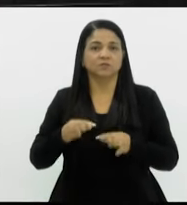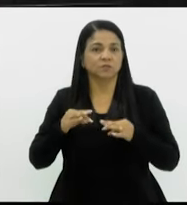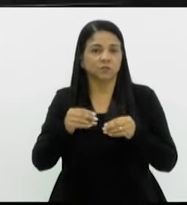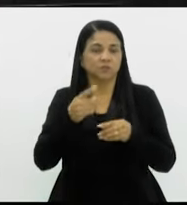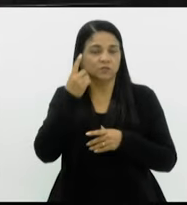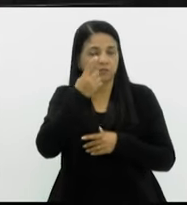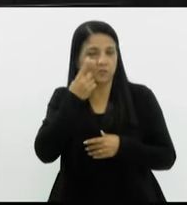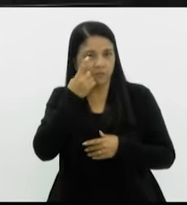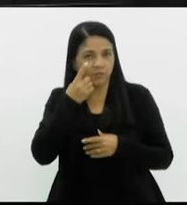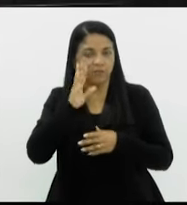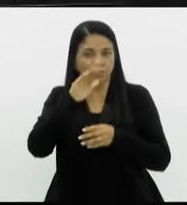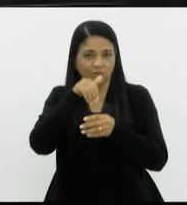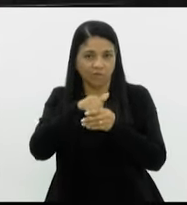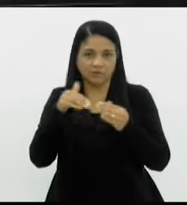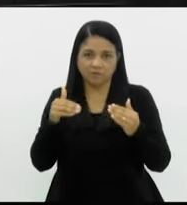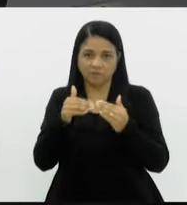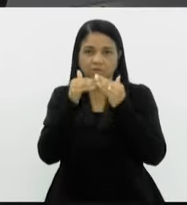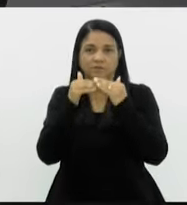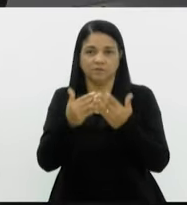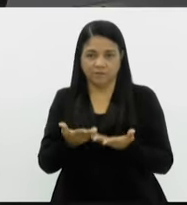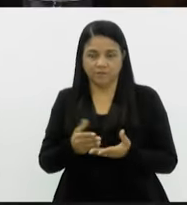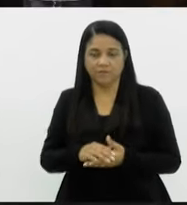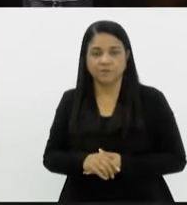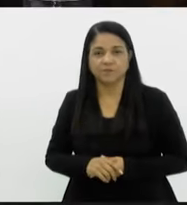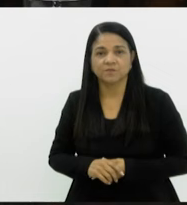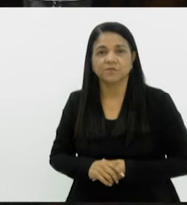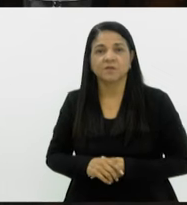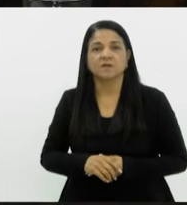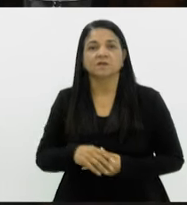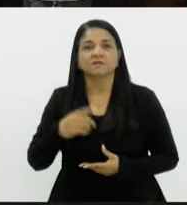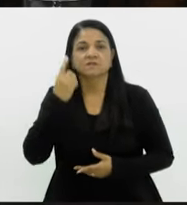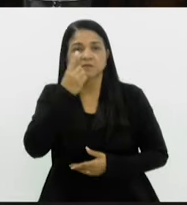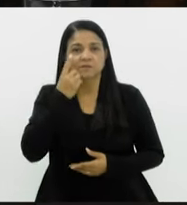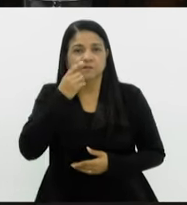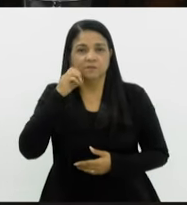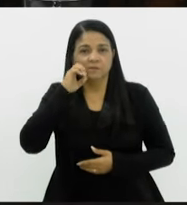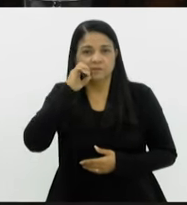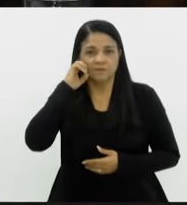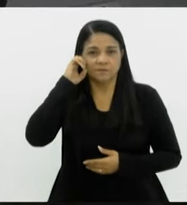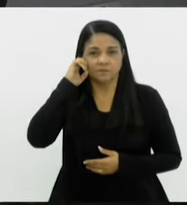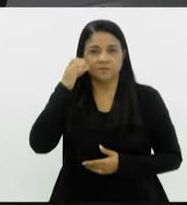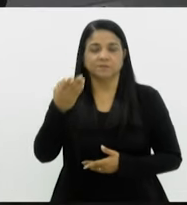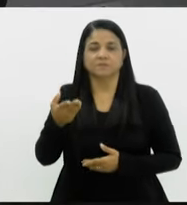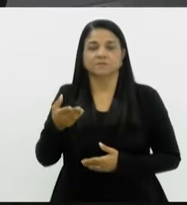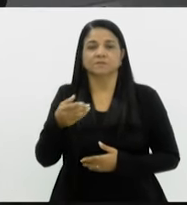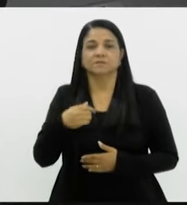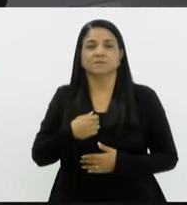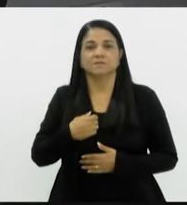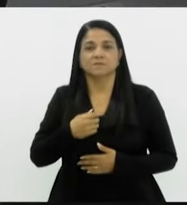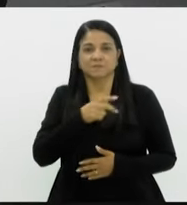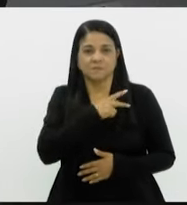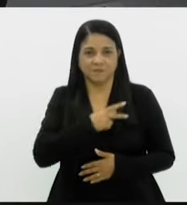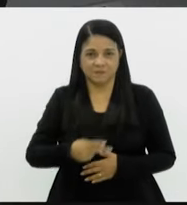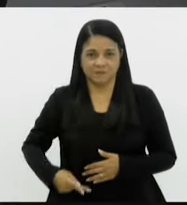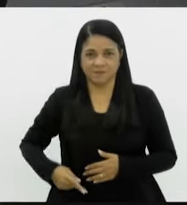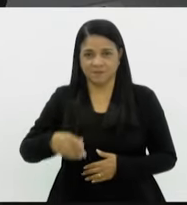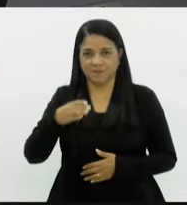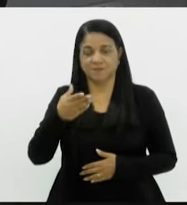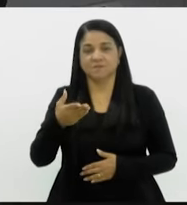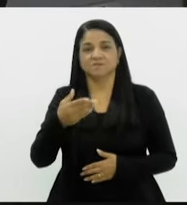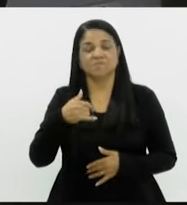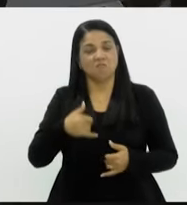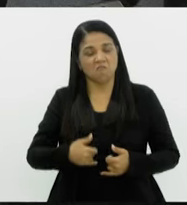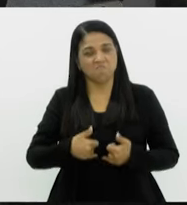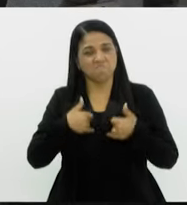e deputadas votem favoráveis. Deputada Élica Takimoto. Presidenta, queria elogiar, dizer o quanto que eu